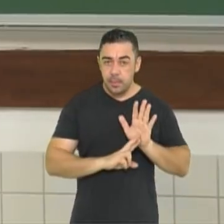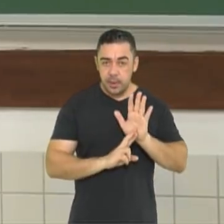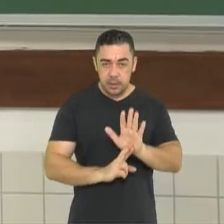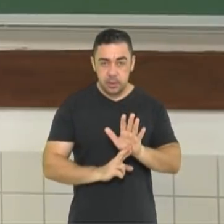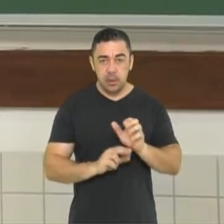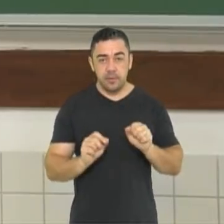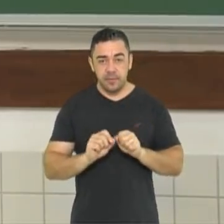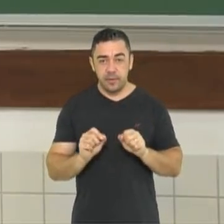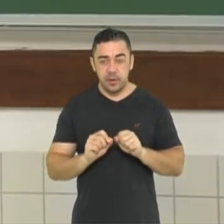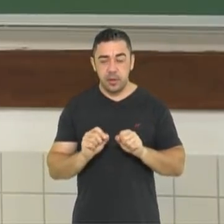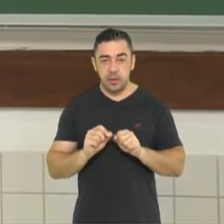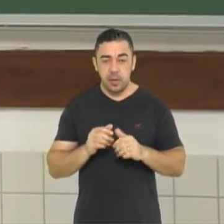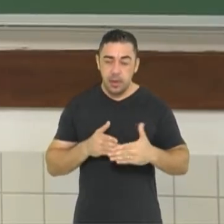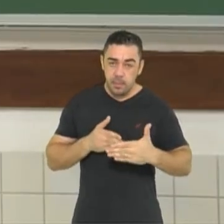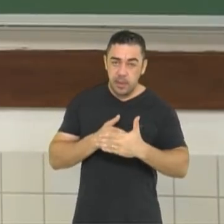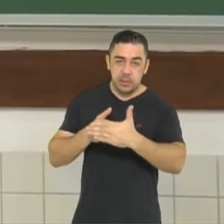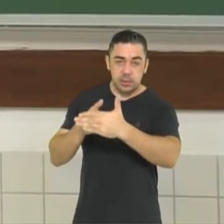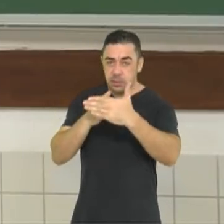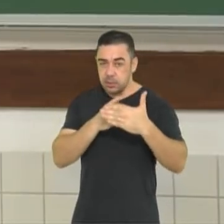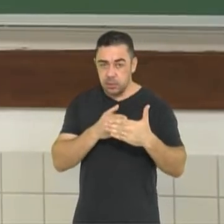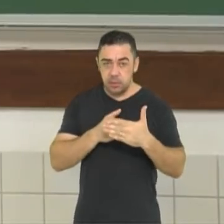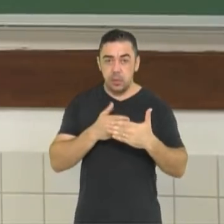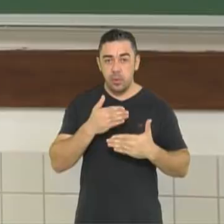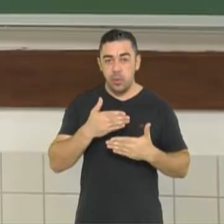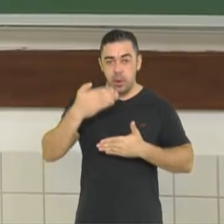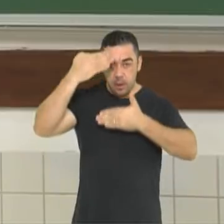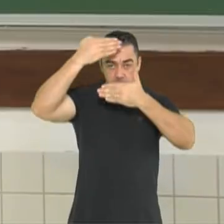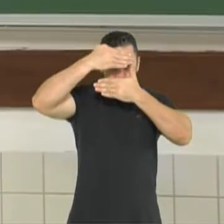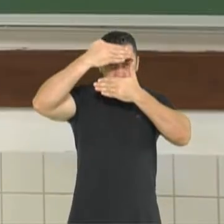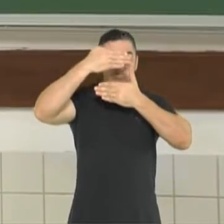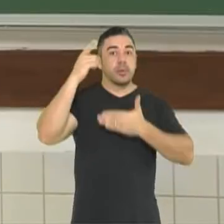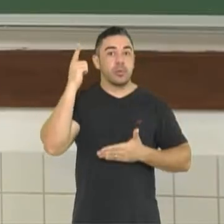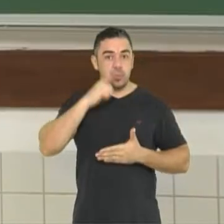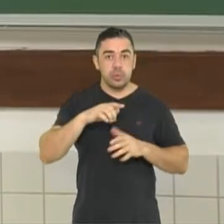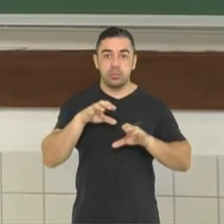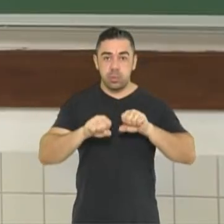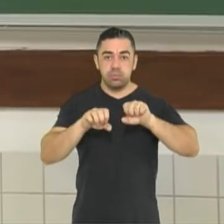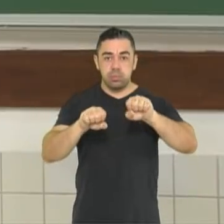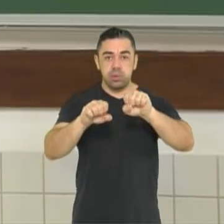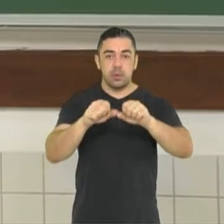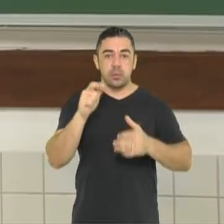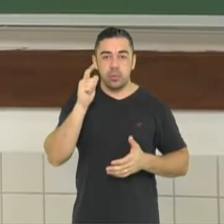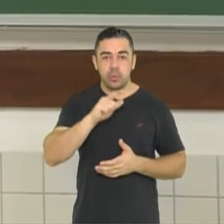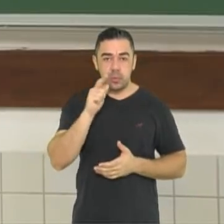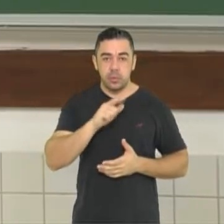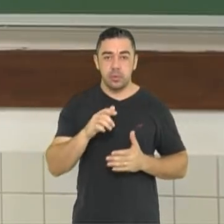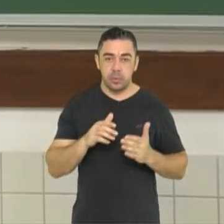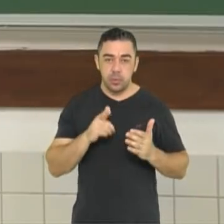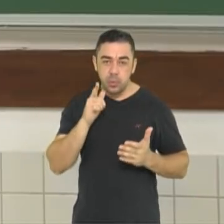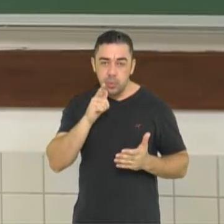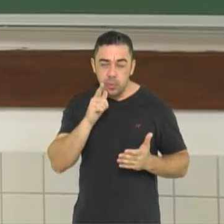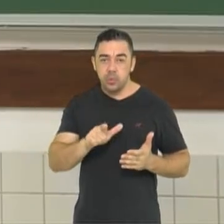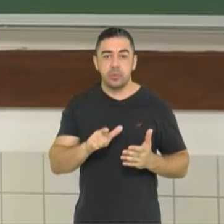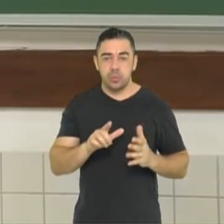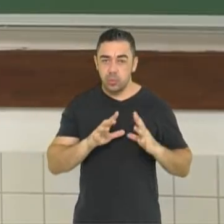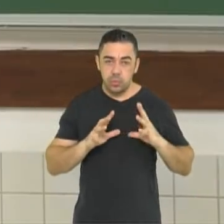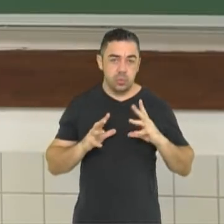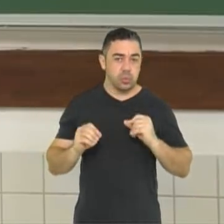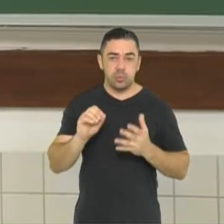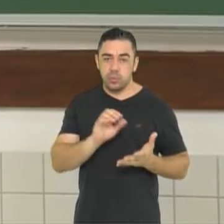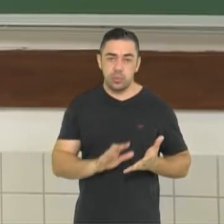de impedir a expansão árabe, porque eles estão sedentos de vontade de chegar, claro, de conseguir fazer todo